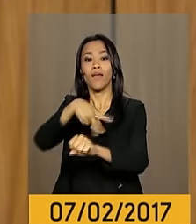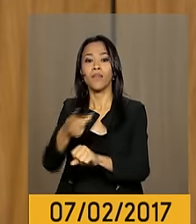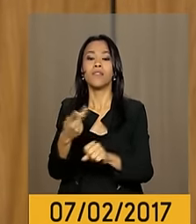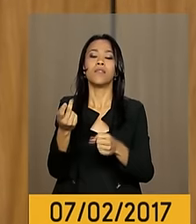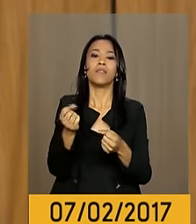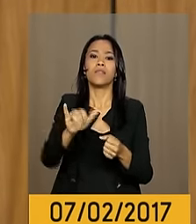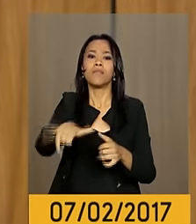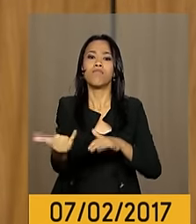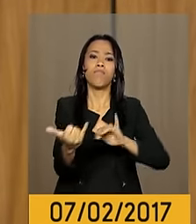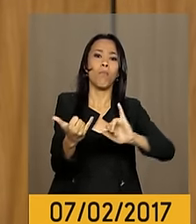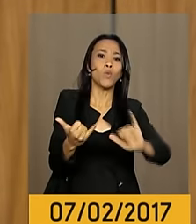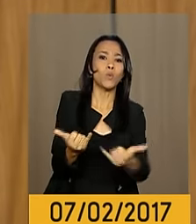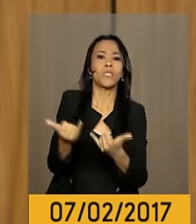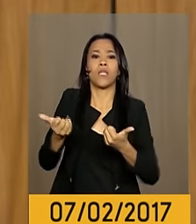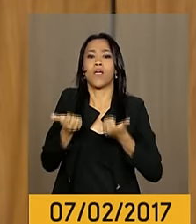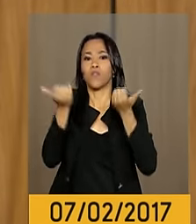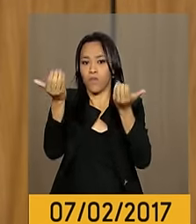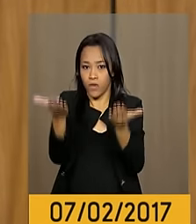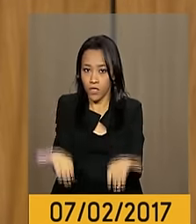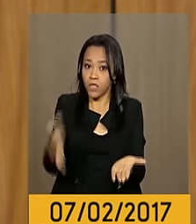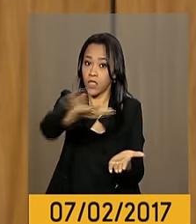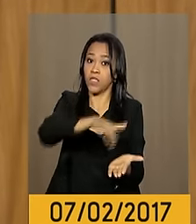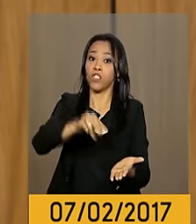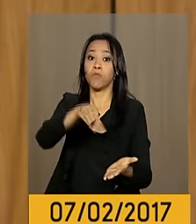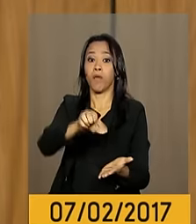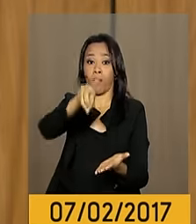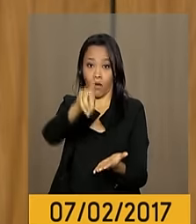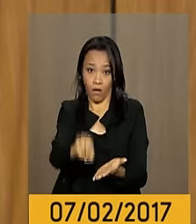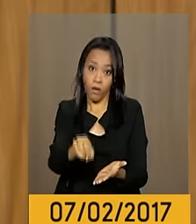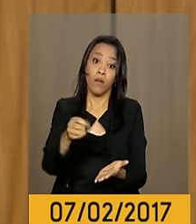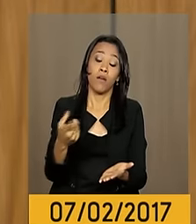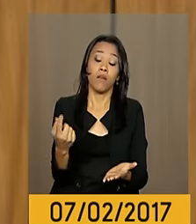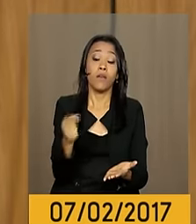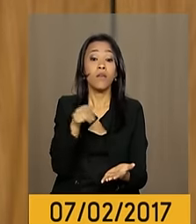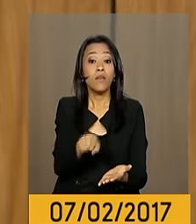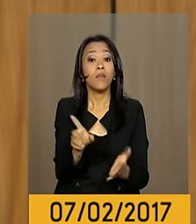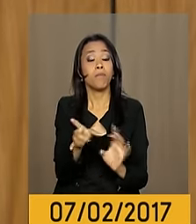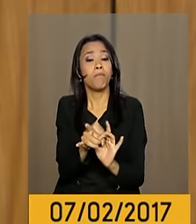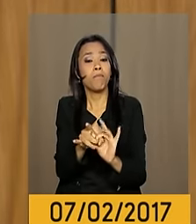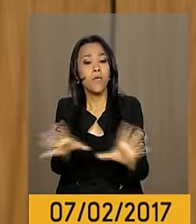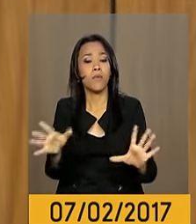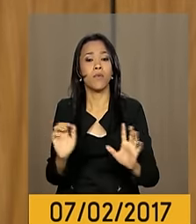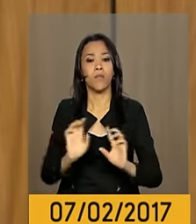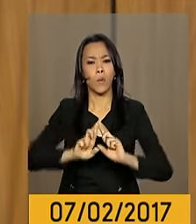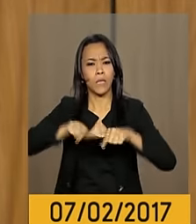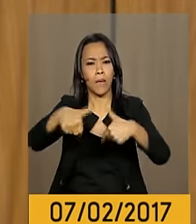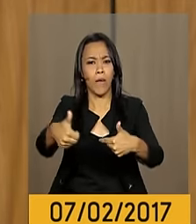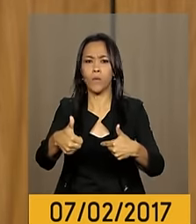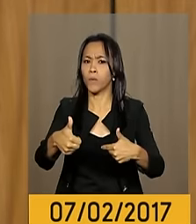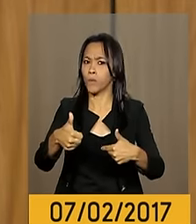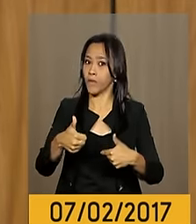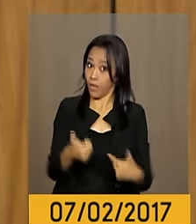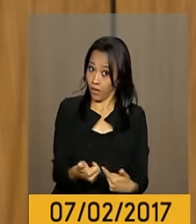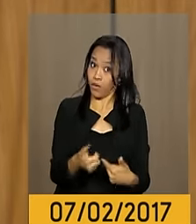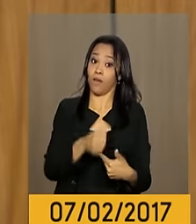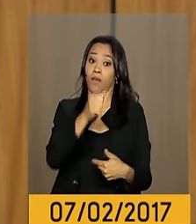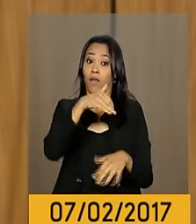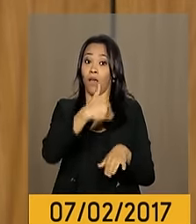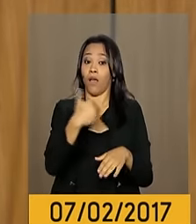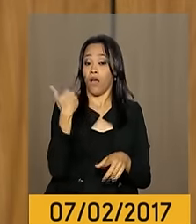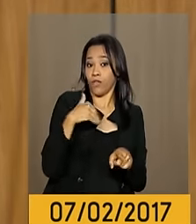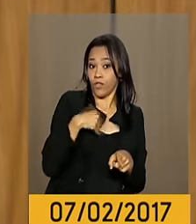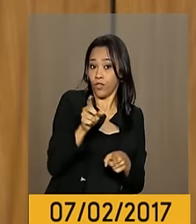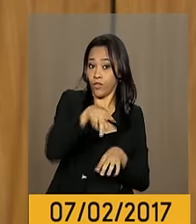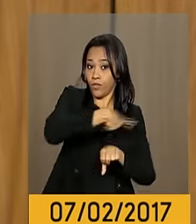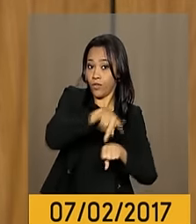criar oportunidades de mercados que se abram e permitam com trabalho argentino e brasileiro brasileiro e